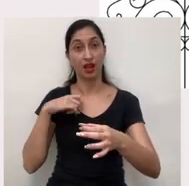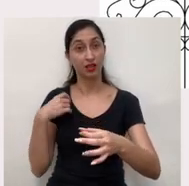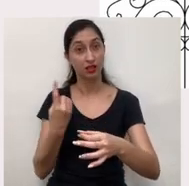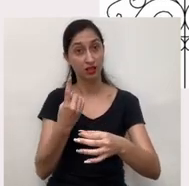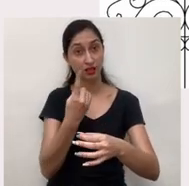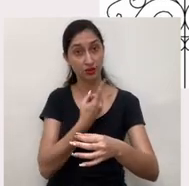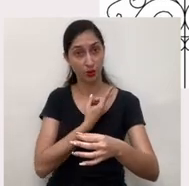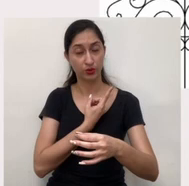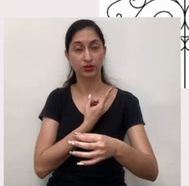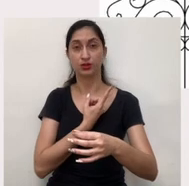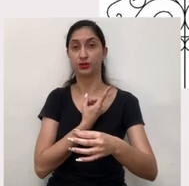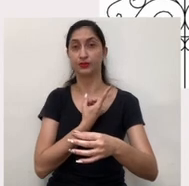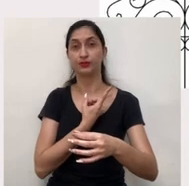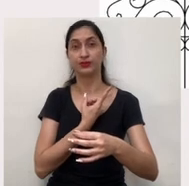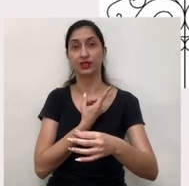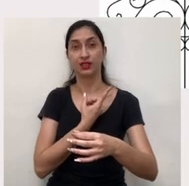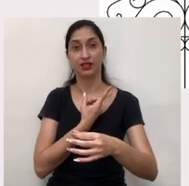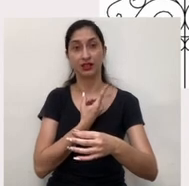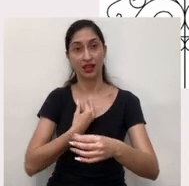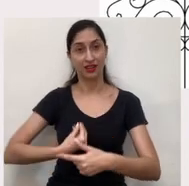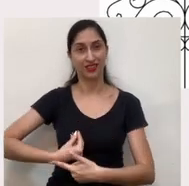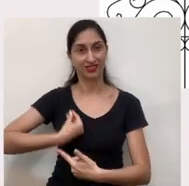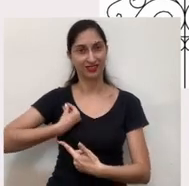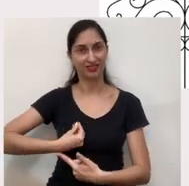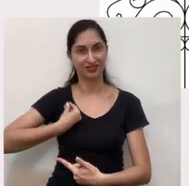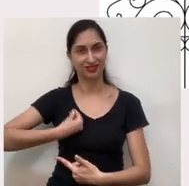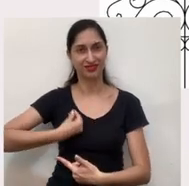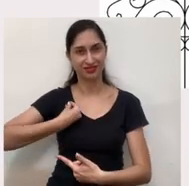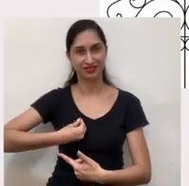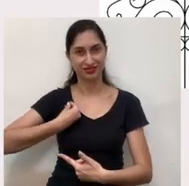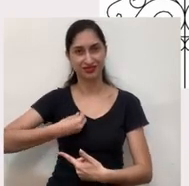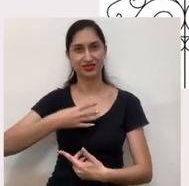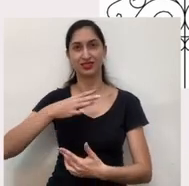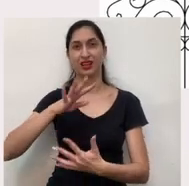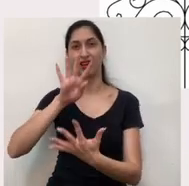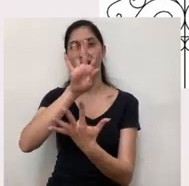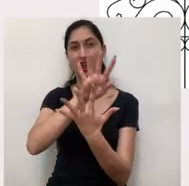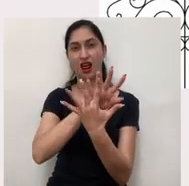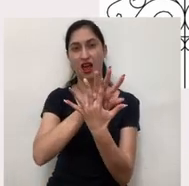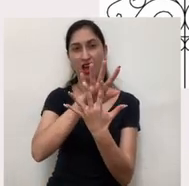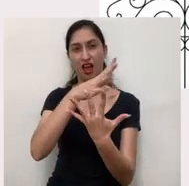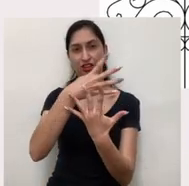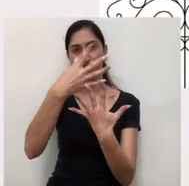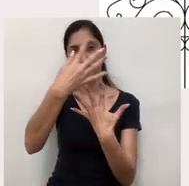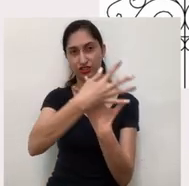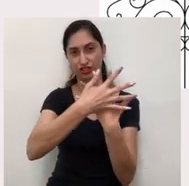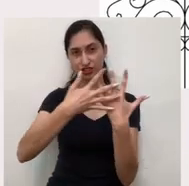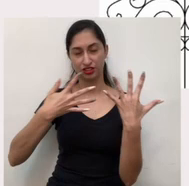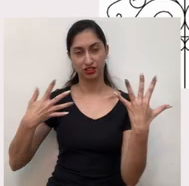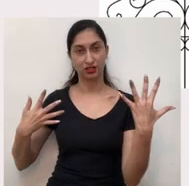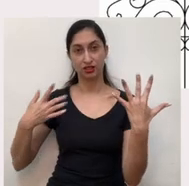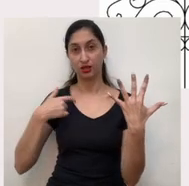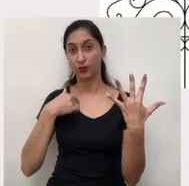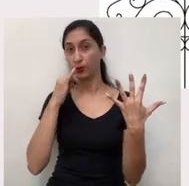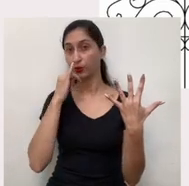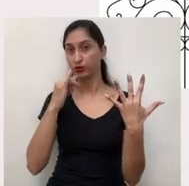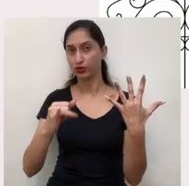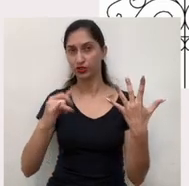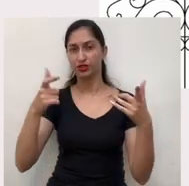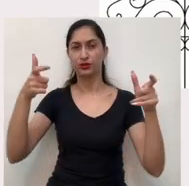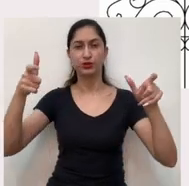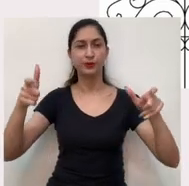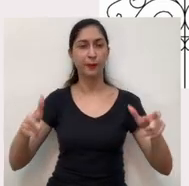essa existência da grade que se perde nesse inventário que eu chamo de desterritorializado,